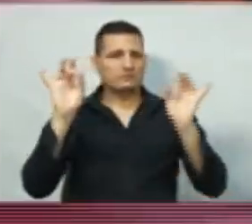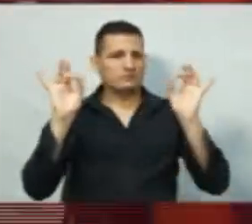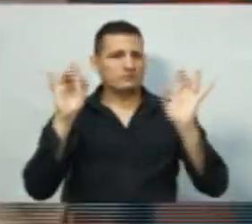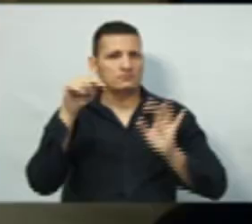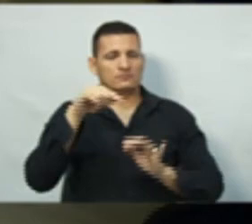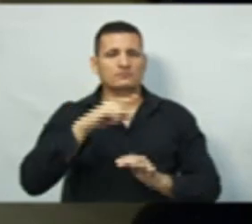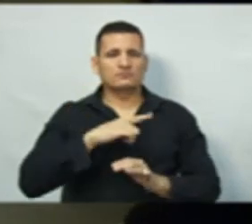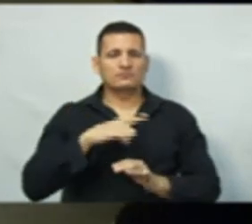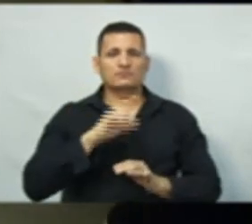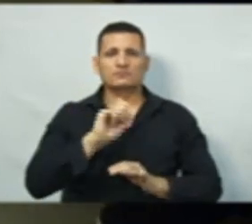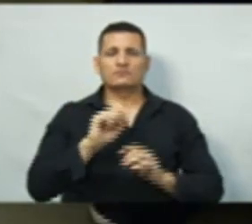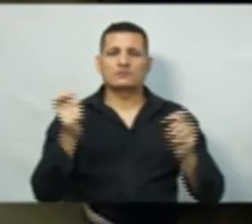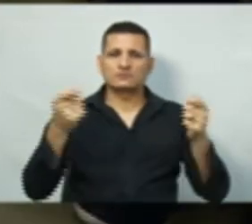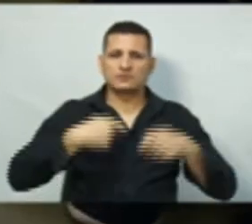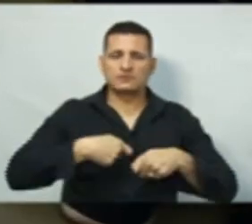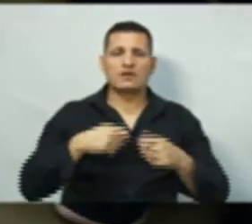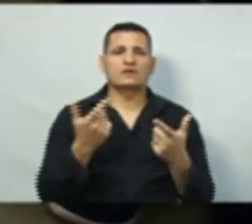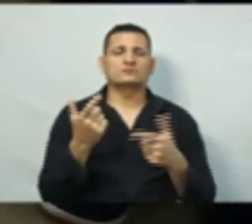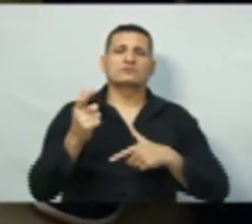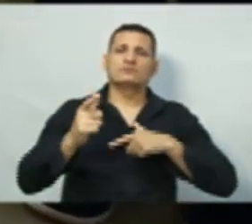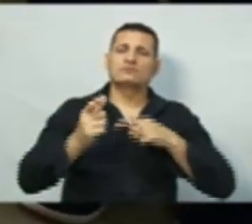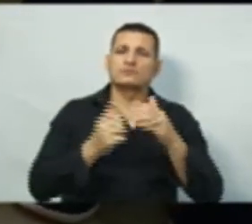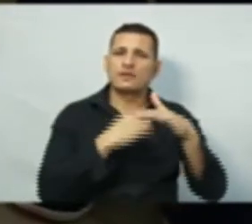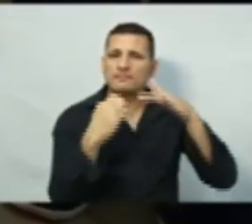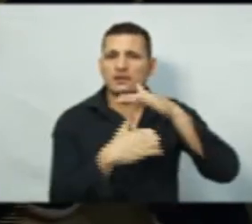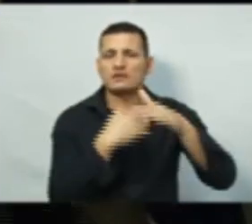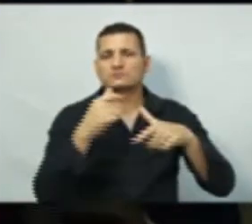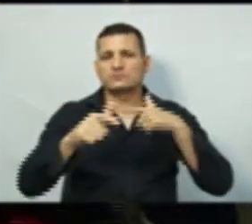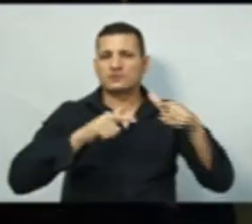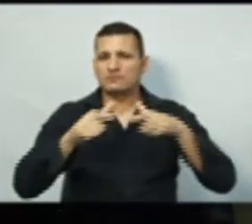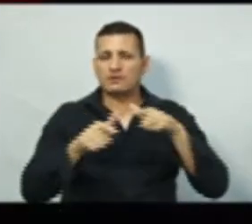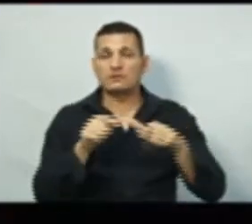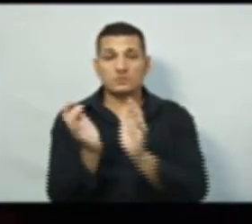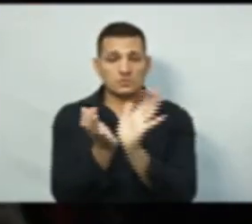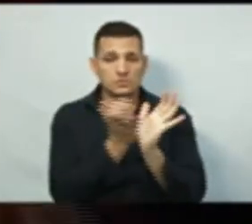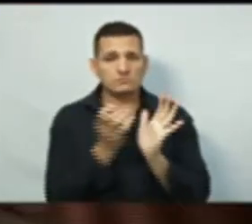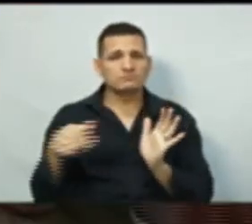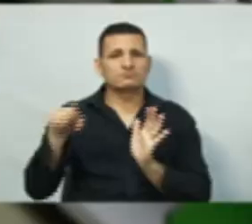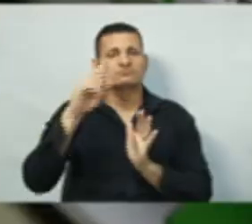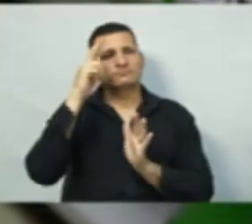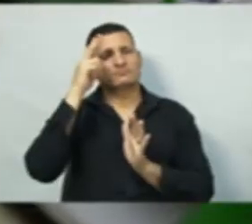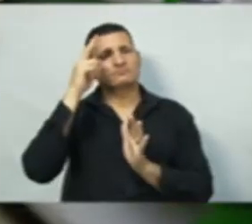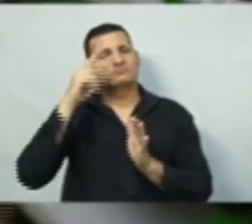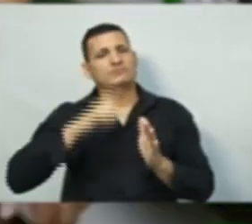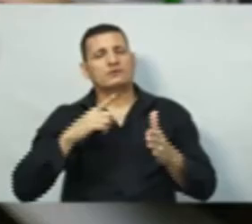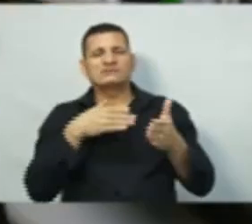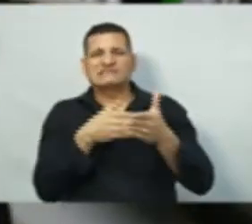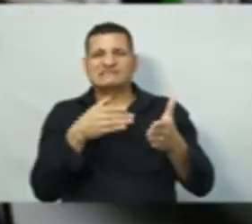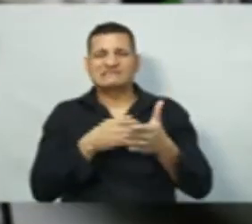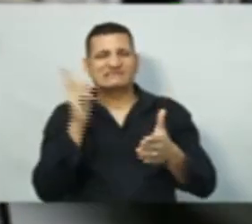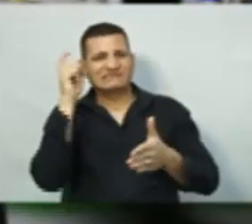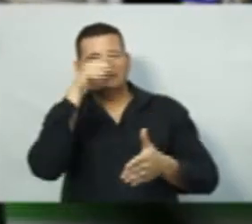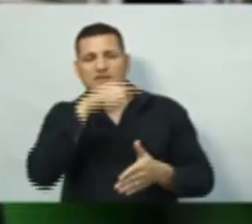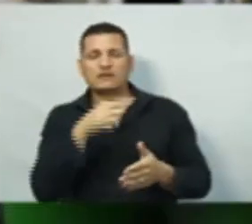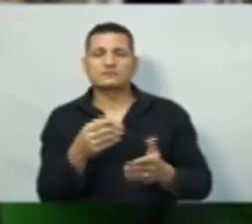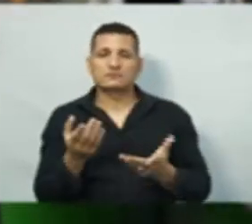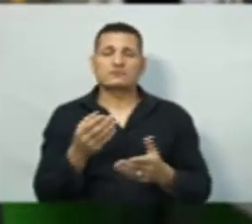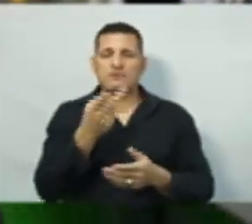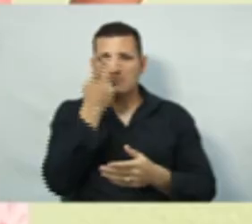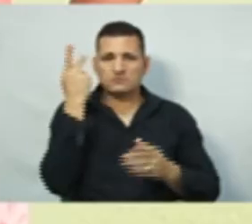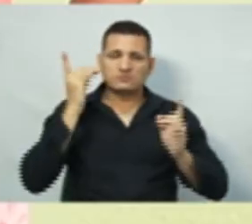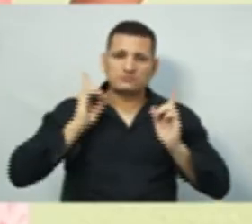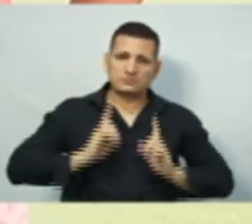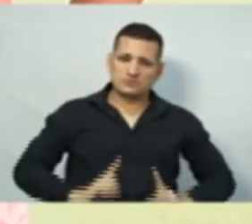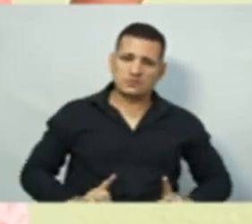abrem possibilidades no mercado de trabalho para grupos que costumam ter dificuldades para se inserirem, como pessoas com